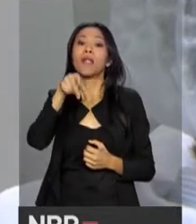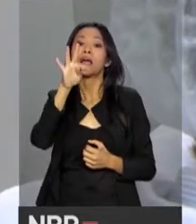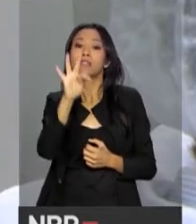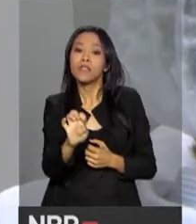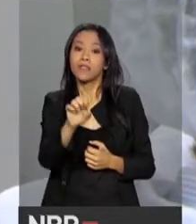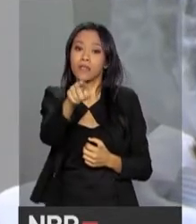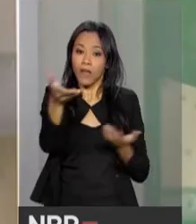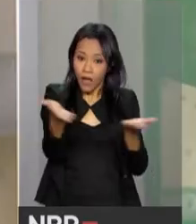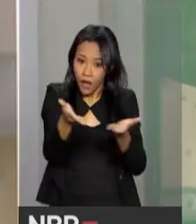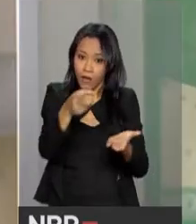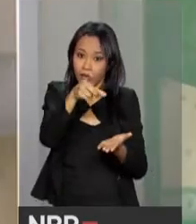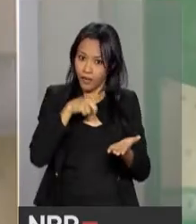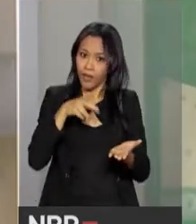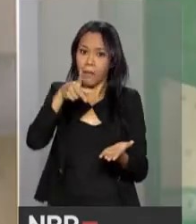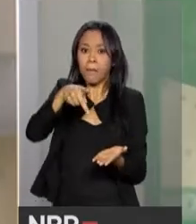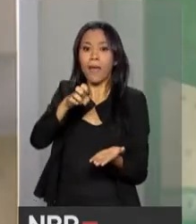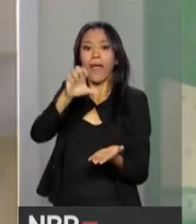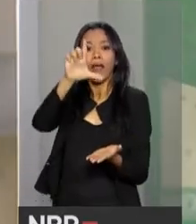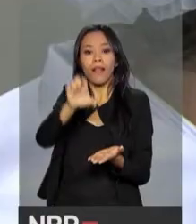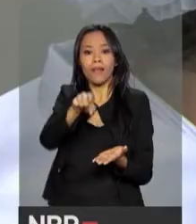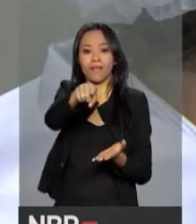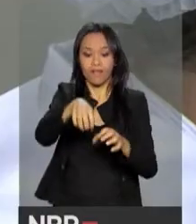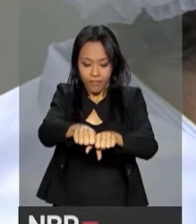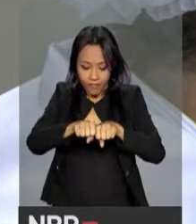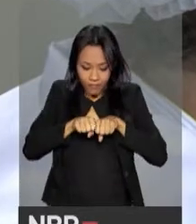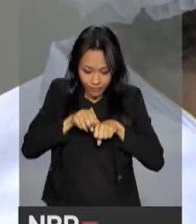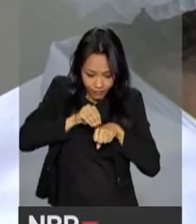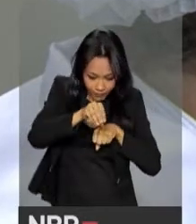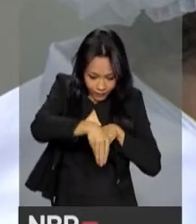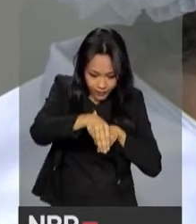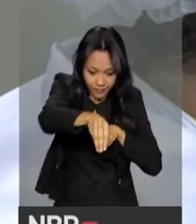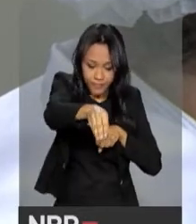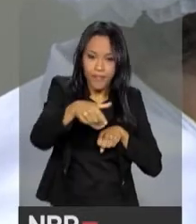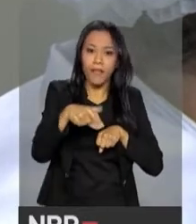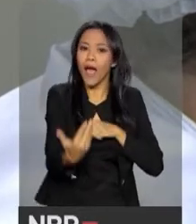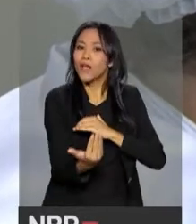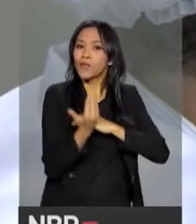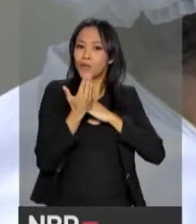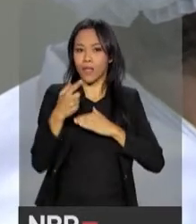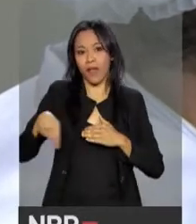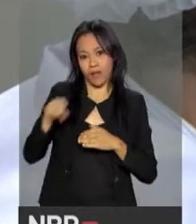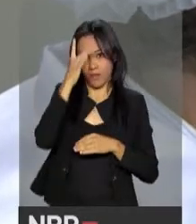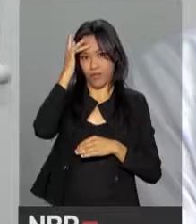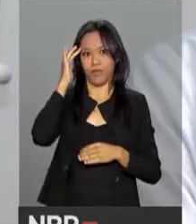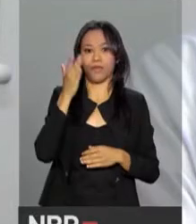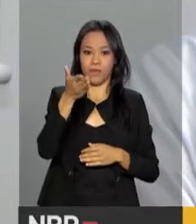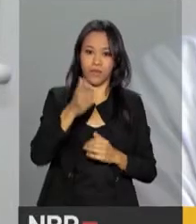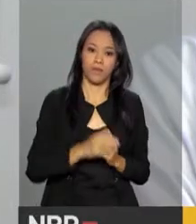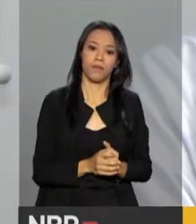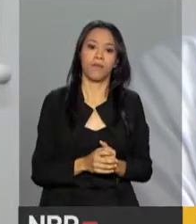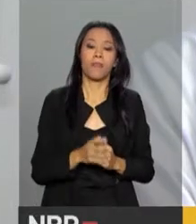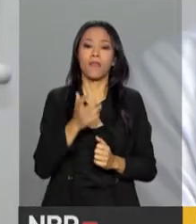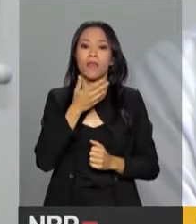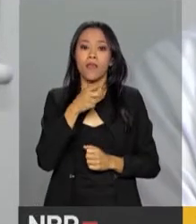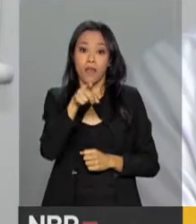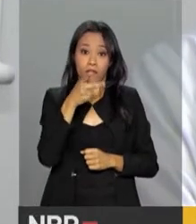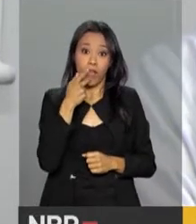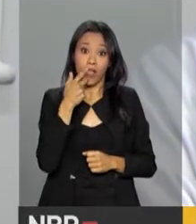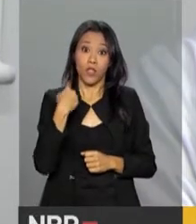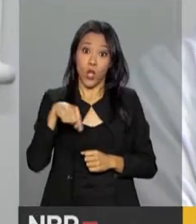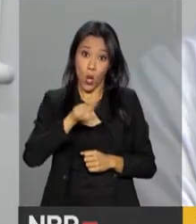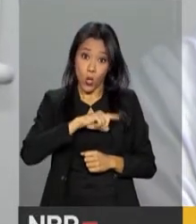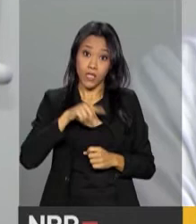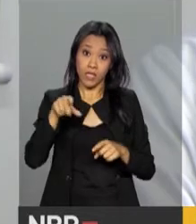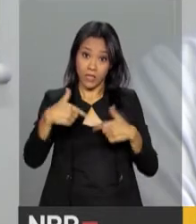tecidos que agora também conta com um banco de pele ajuda a melhorar a qualidade de vida dos pacientes a gente trabalha com o tecido